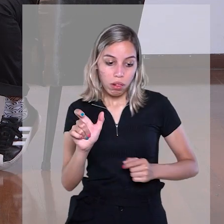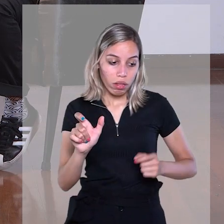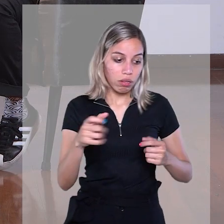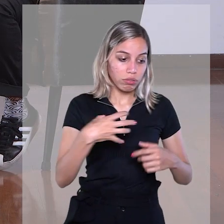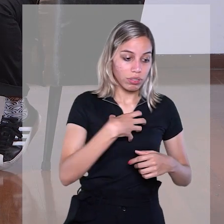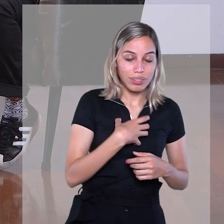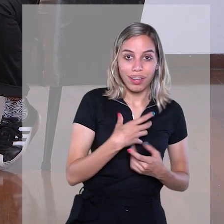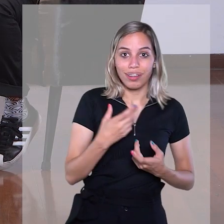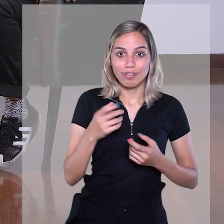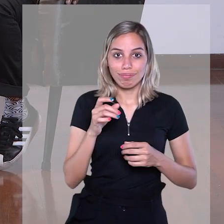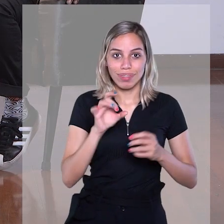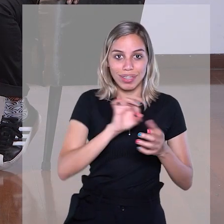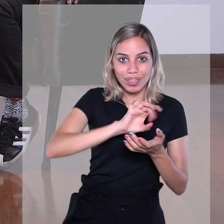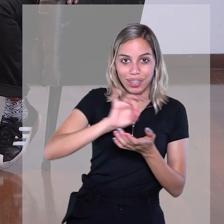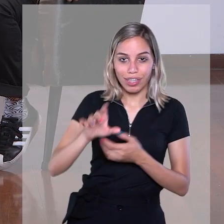que eles se chamem,